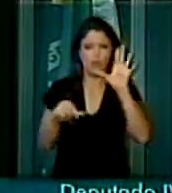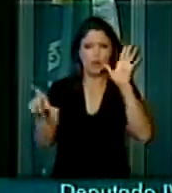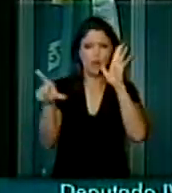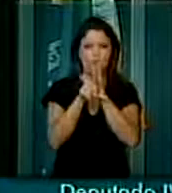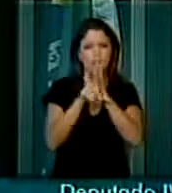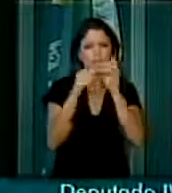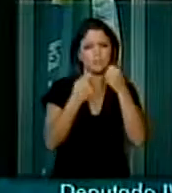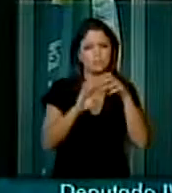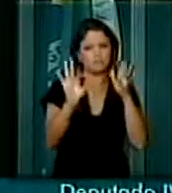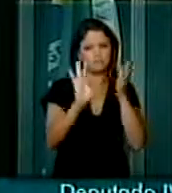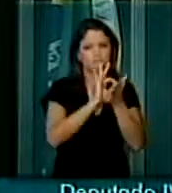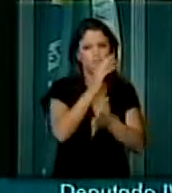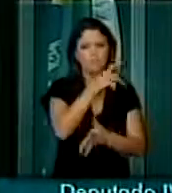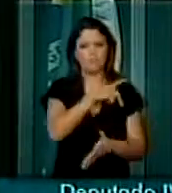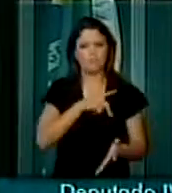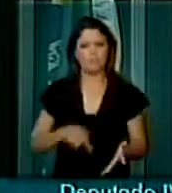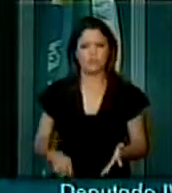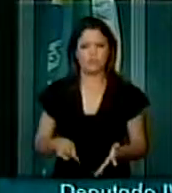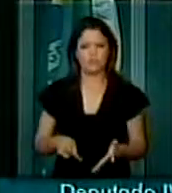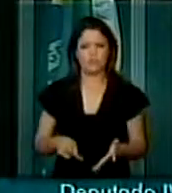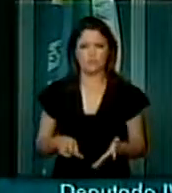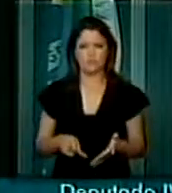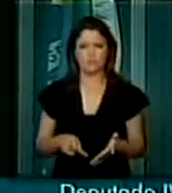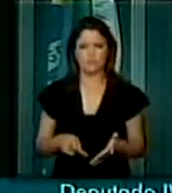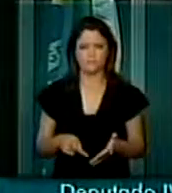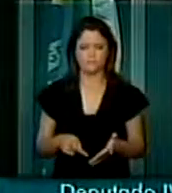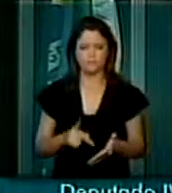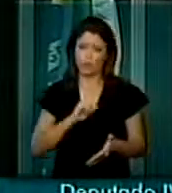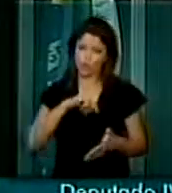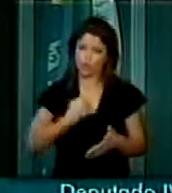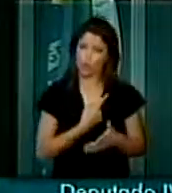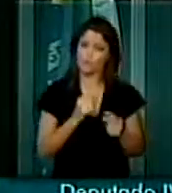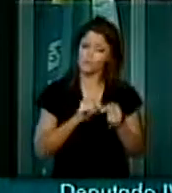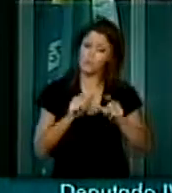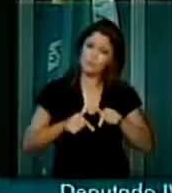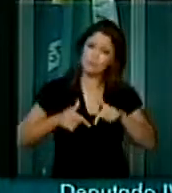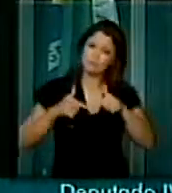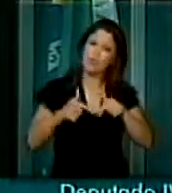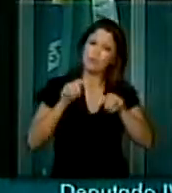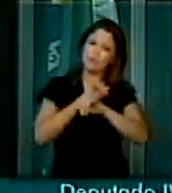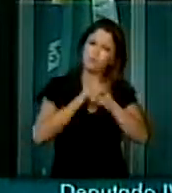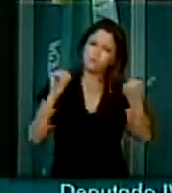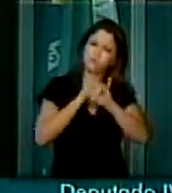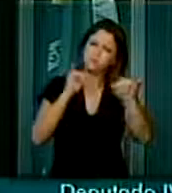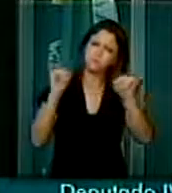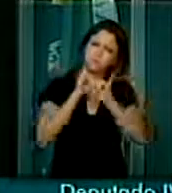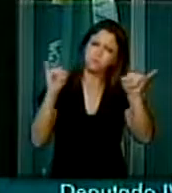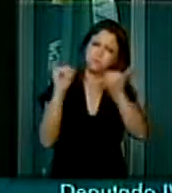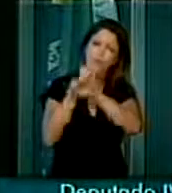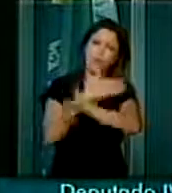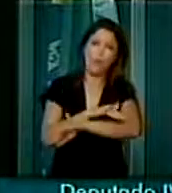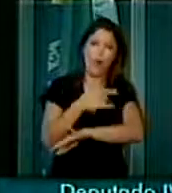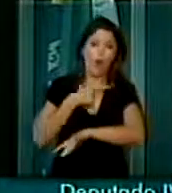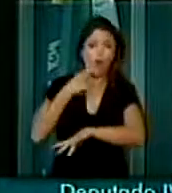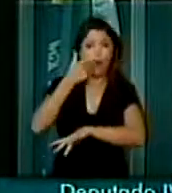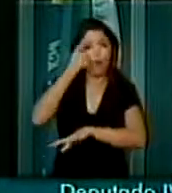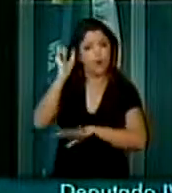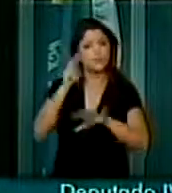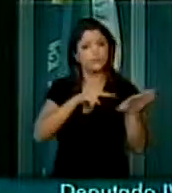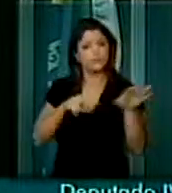ser sancionada pelo presidente da República. Nós fizemos campanha de rua e ainda ontem, essa